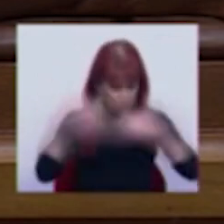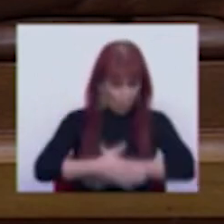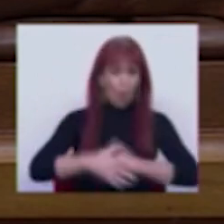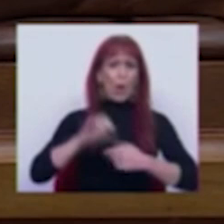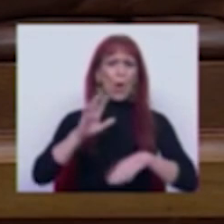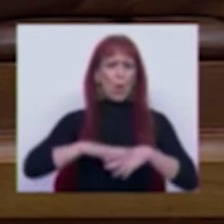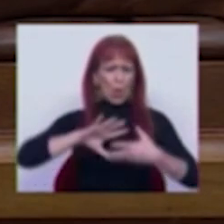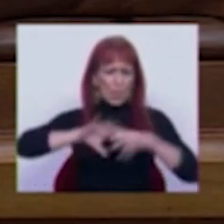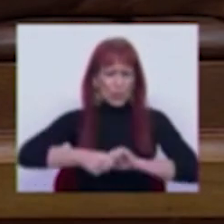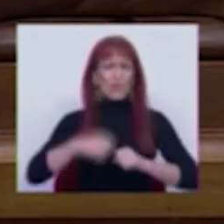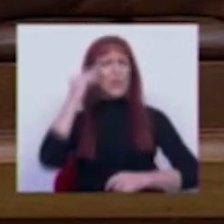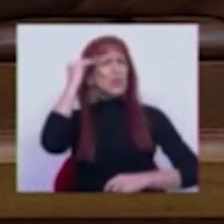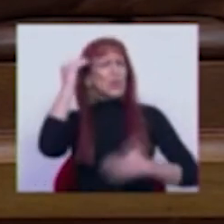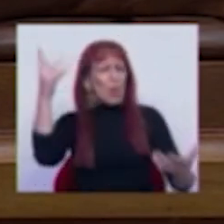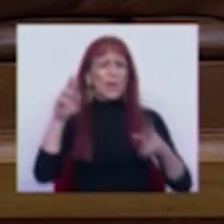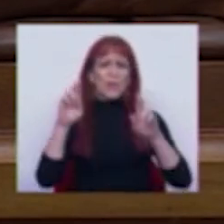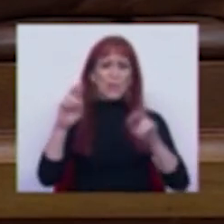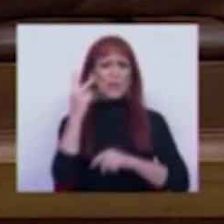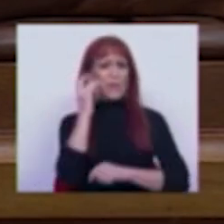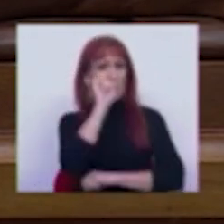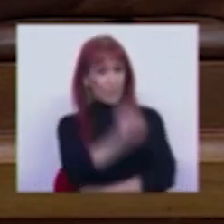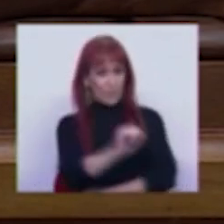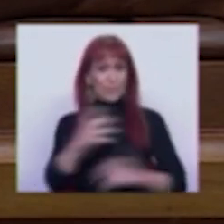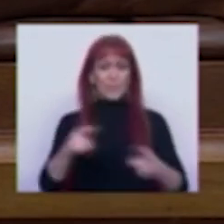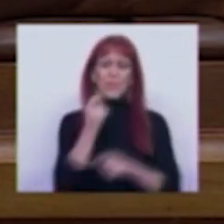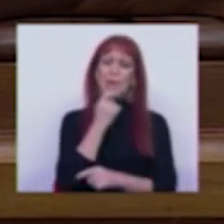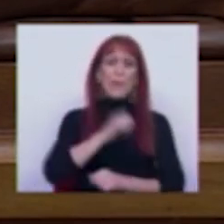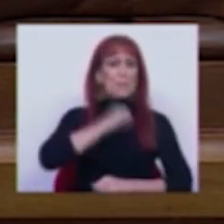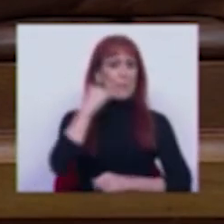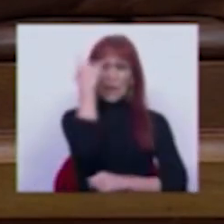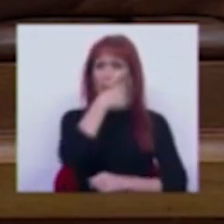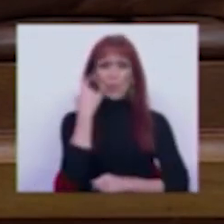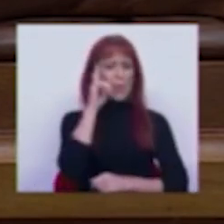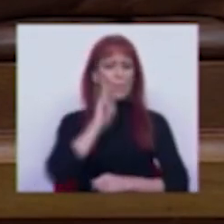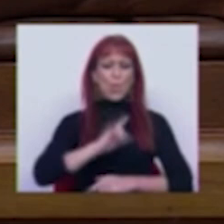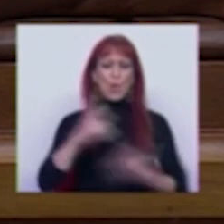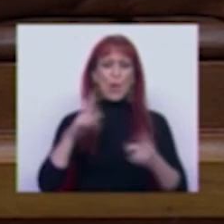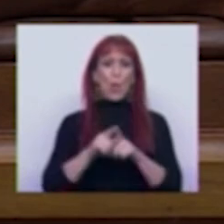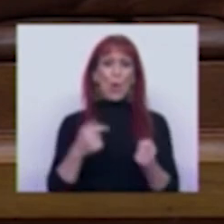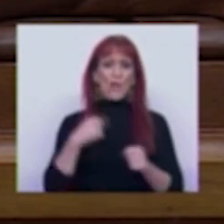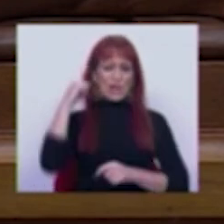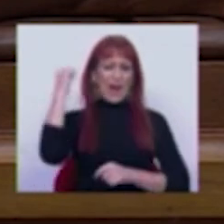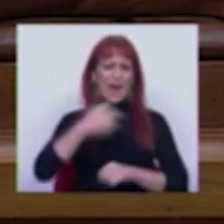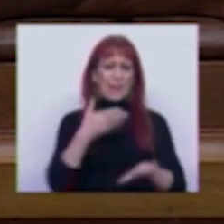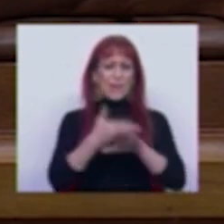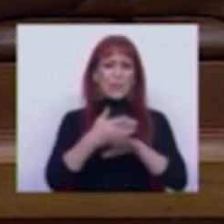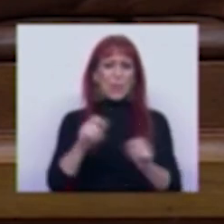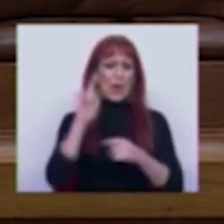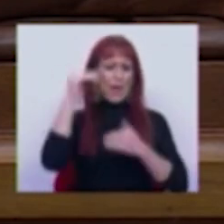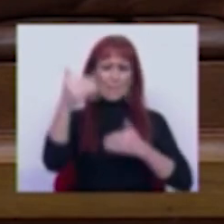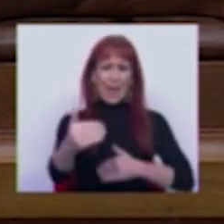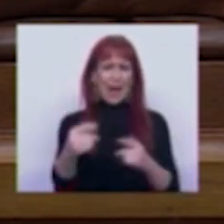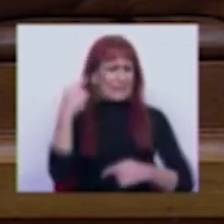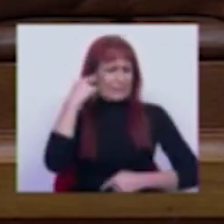por ver destruídos os seus sonhos e expectativas de vida. Abril ainda não tem rosto de mulher. Quando os crimes sexuais não têm um prazo